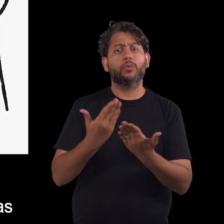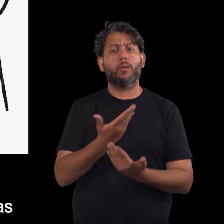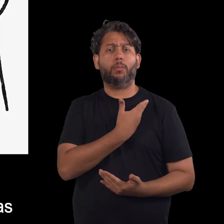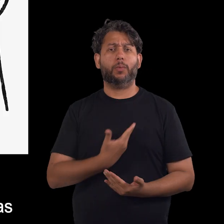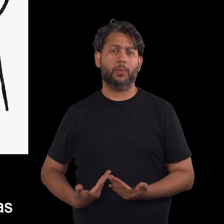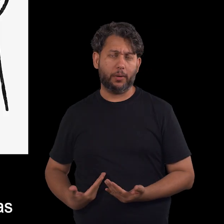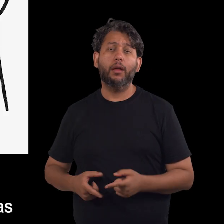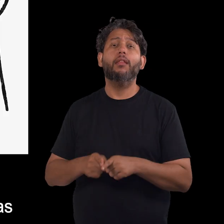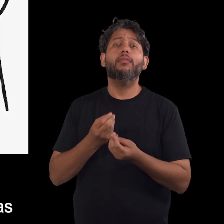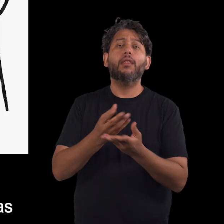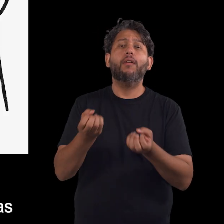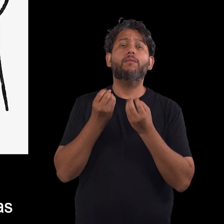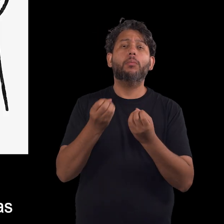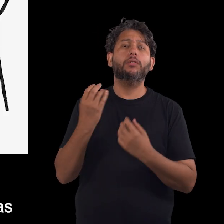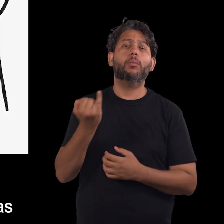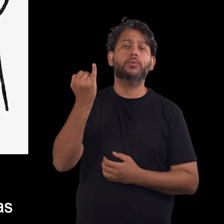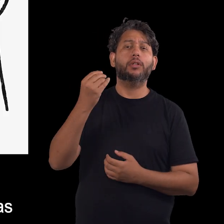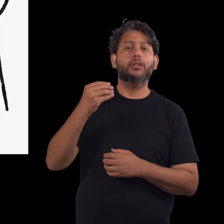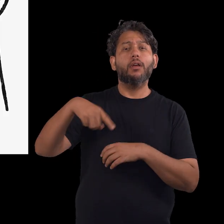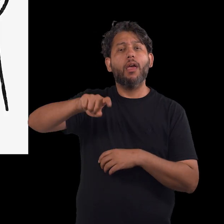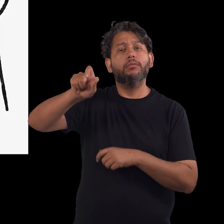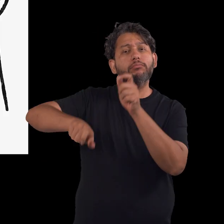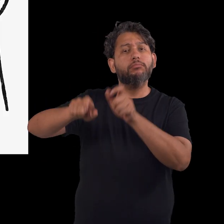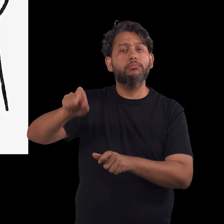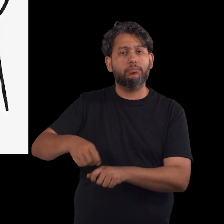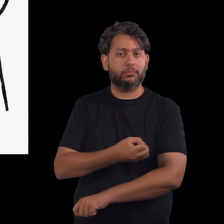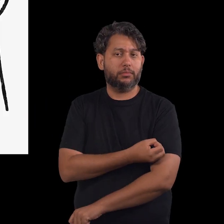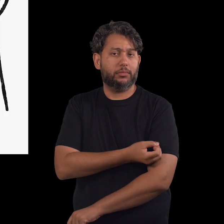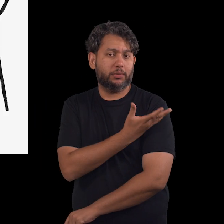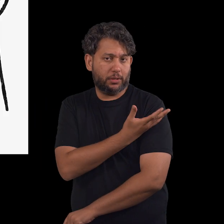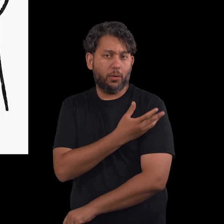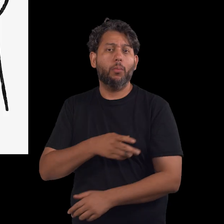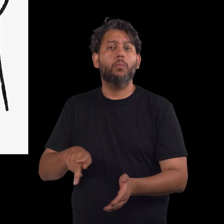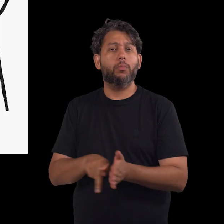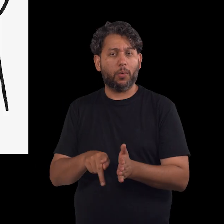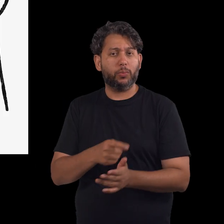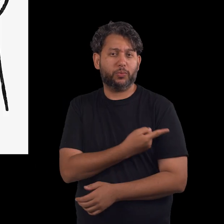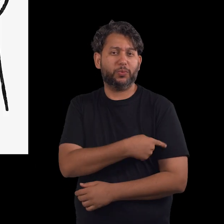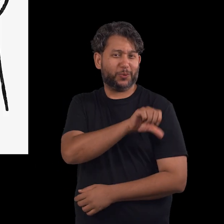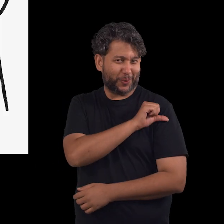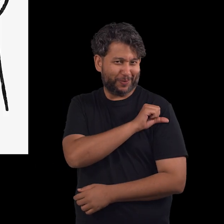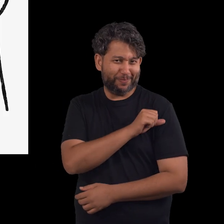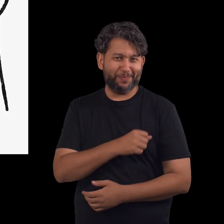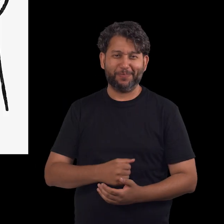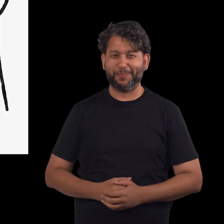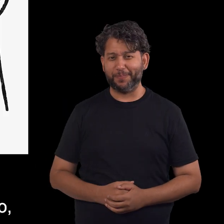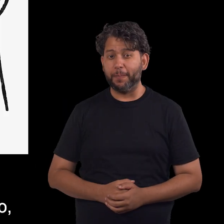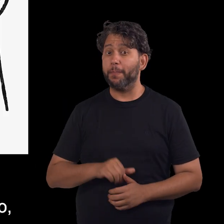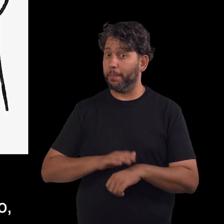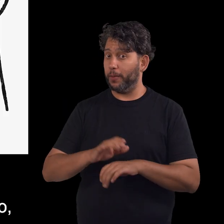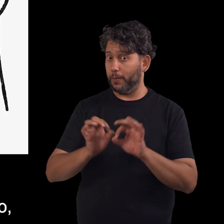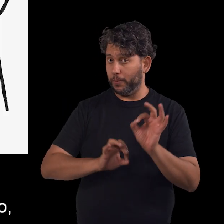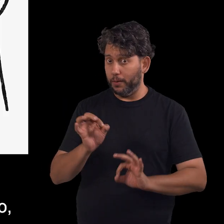escolas da rede pública, oferecendo informações preciosas aos alunos dos anos iniciais do ensino fundamental.